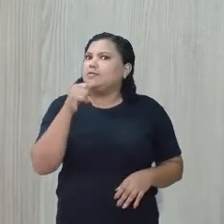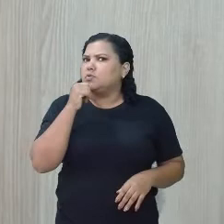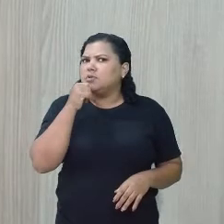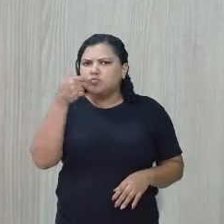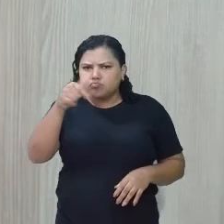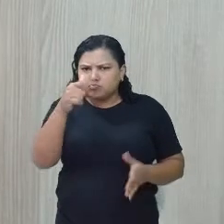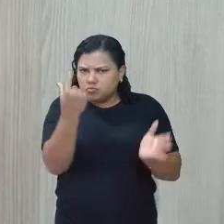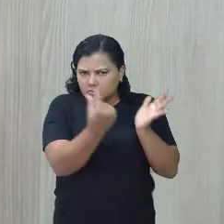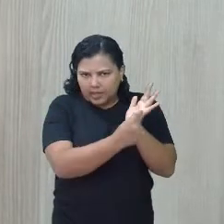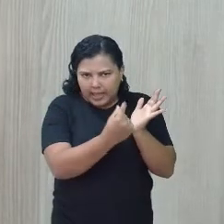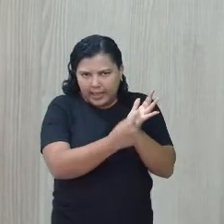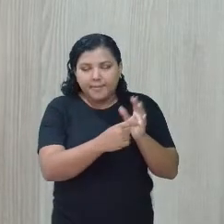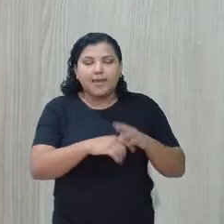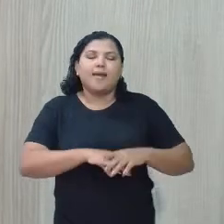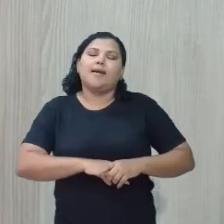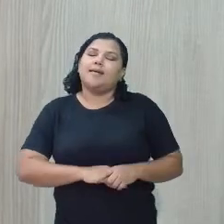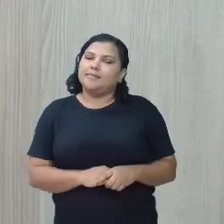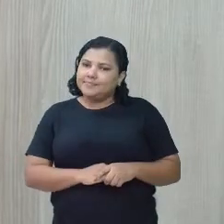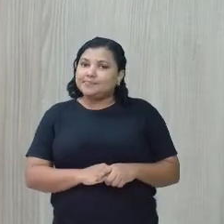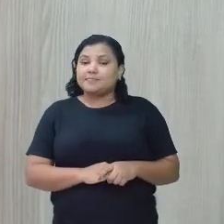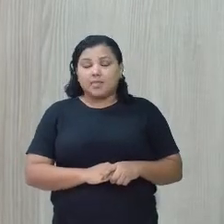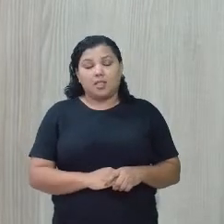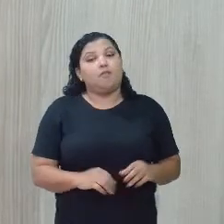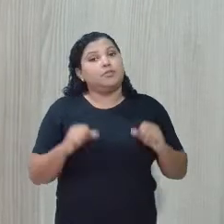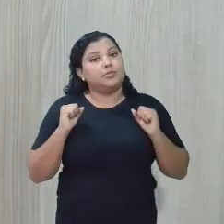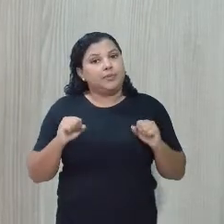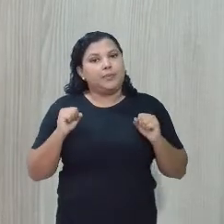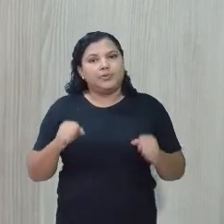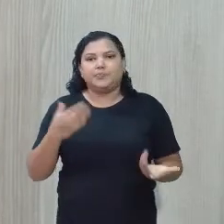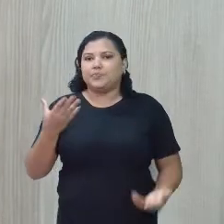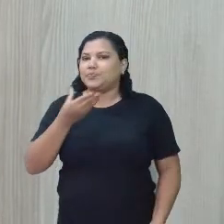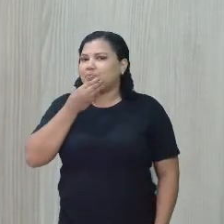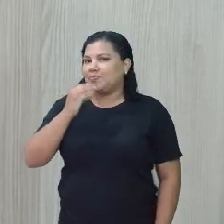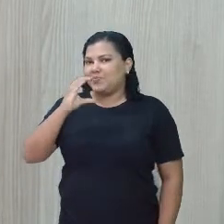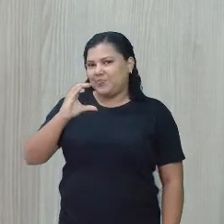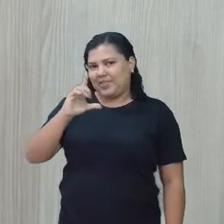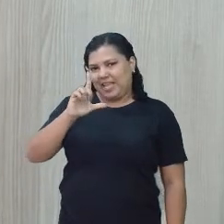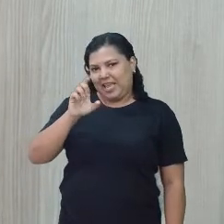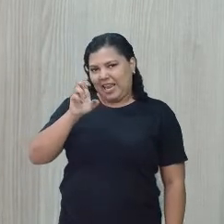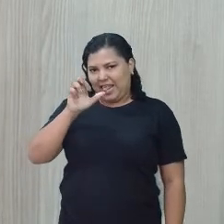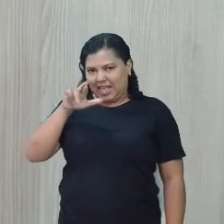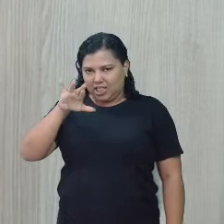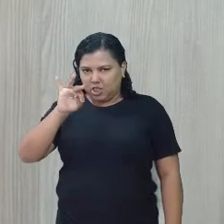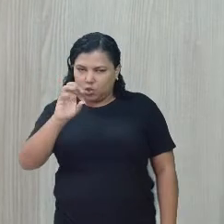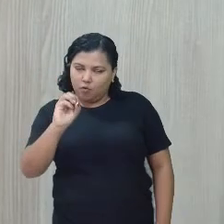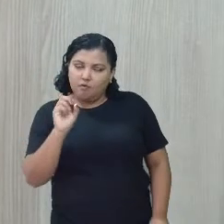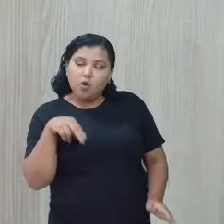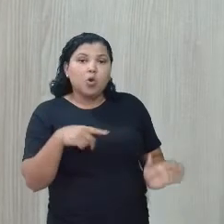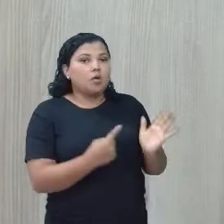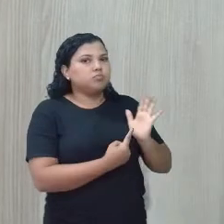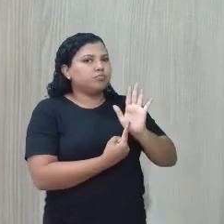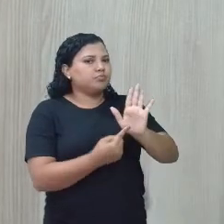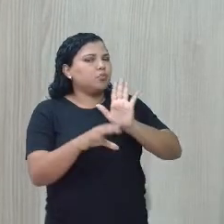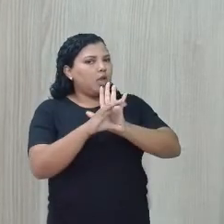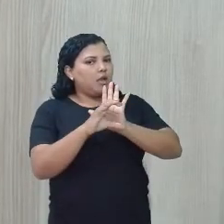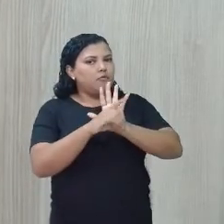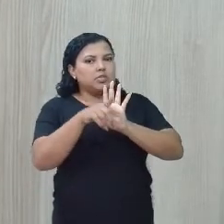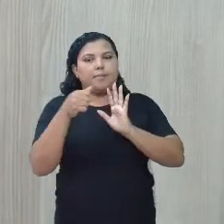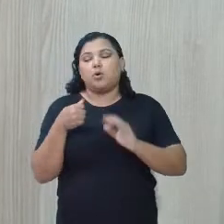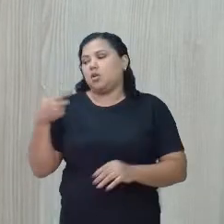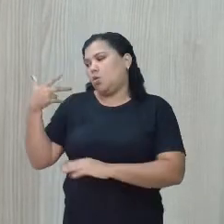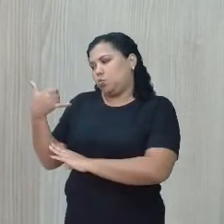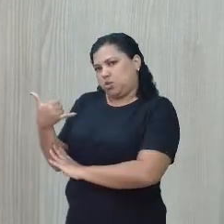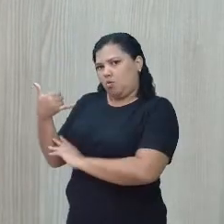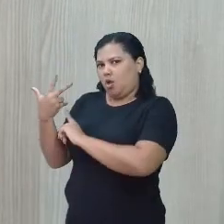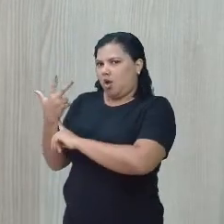não tem o nosso aplicativo aí instalado, né? A Cleiton vai me ajudar colocando o QR Code aí na tela para vocês. Vocês apontam a câmera do